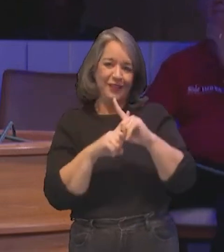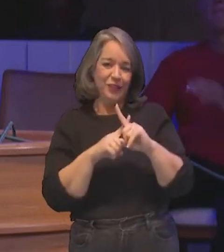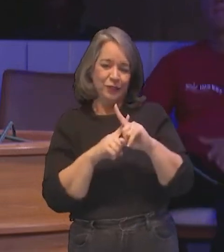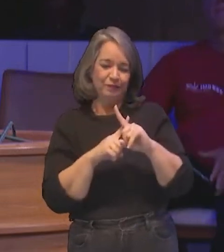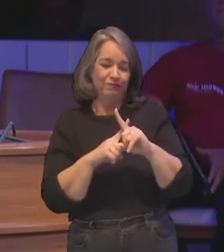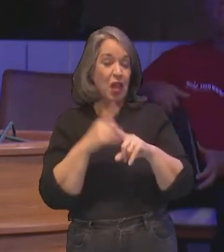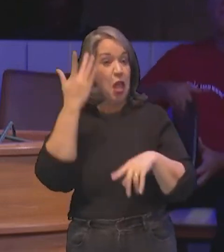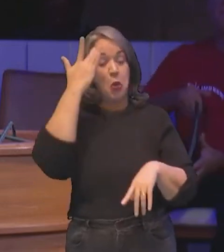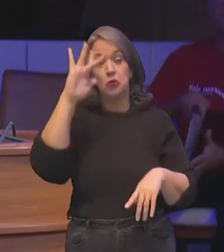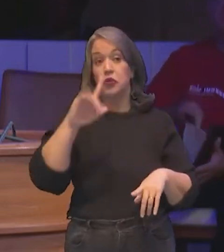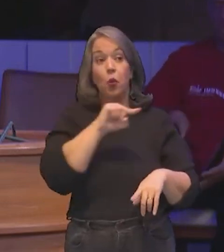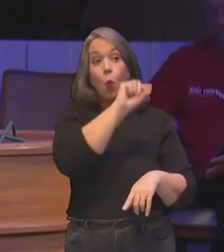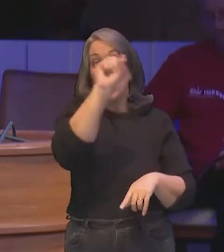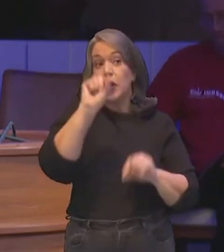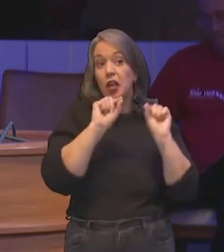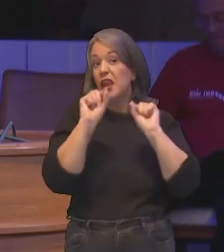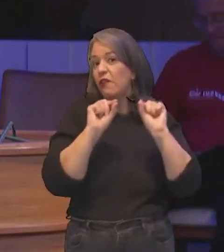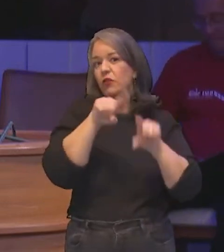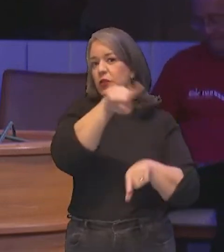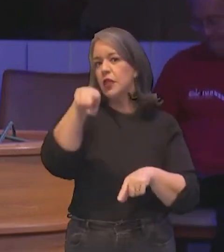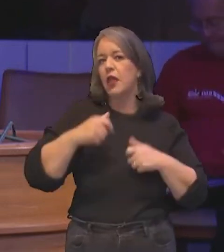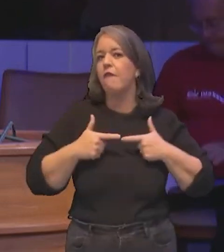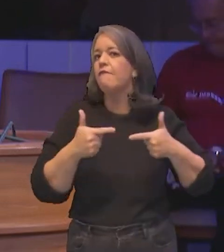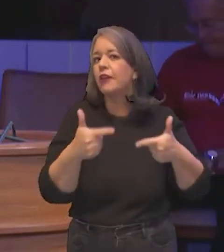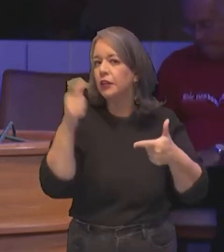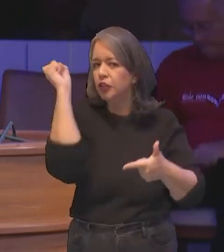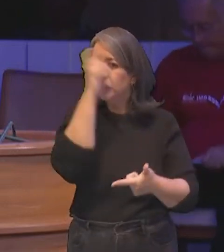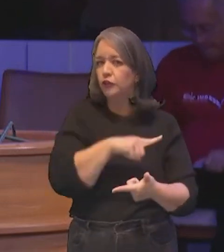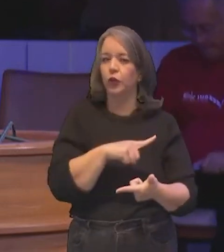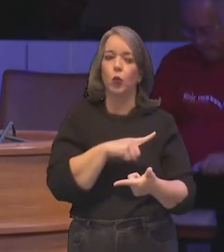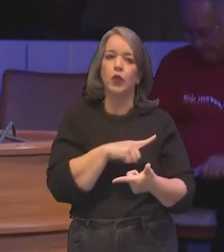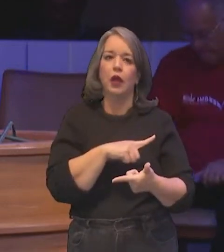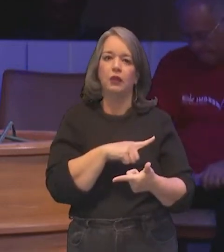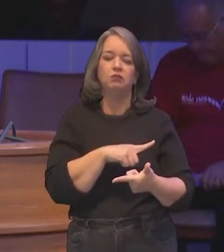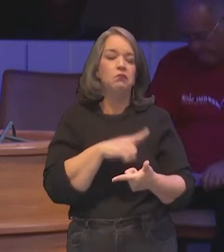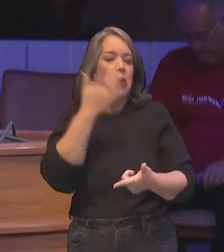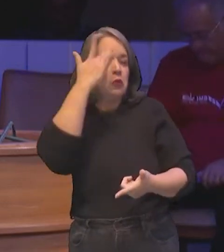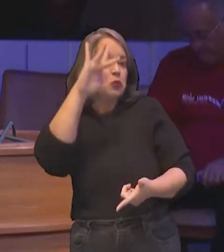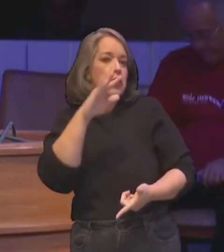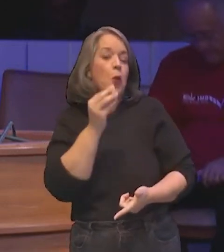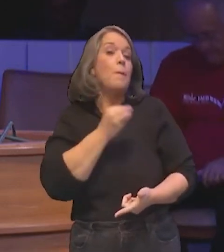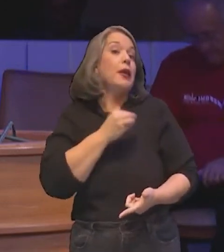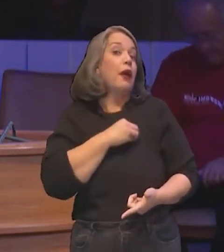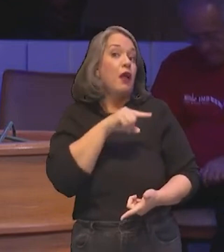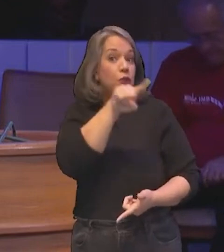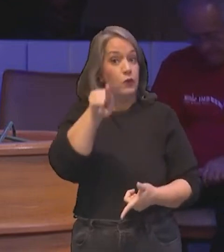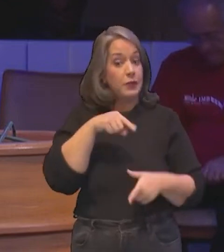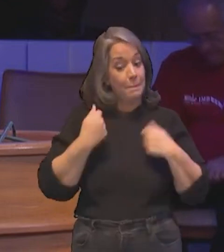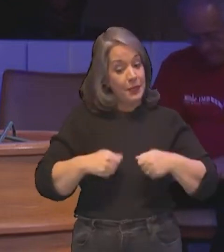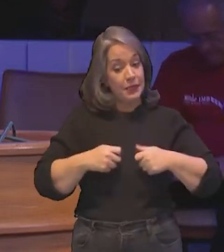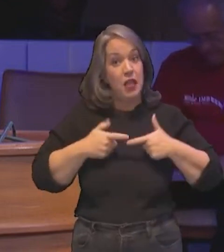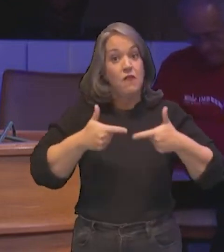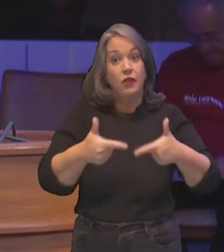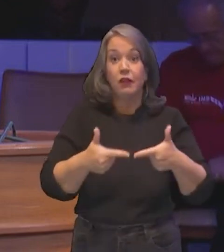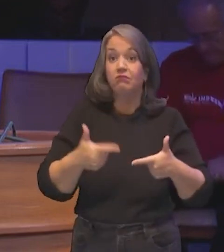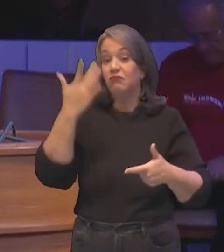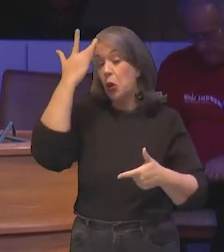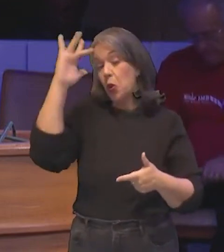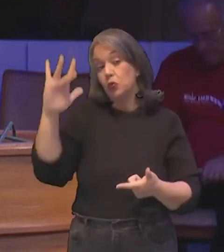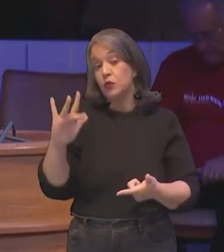para vencer. Eu não sei qual é o motivo de oração que te faz acordar no meio da noite, dobrar o seu joelho e